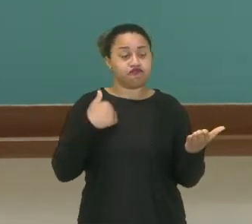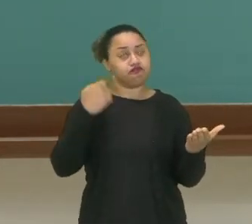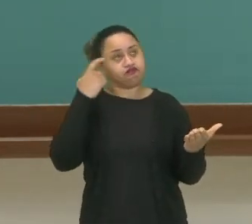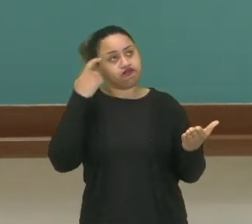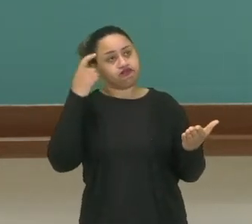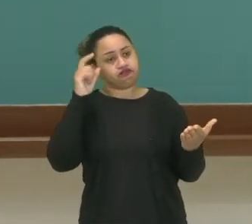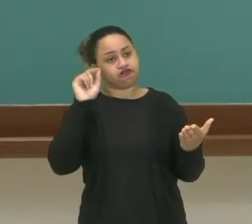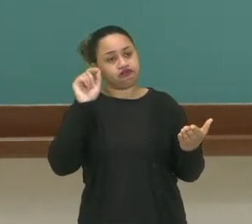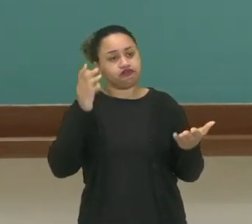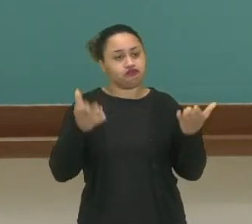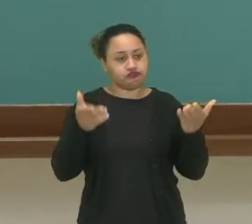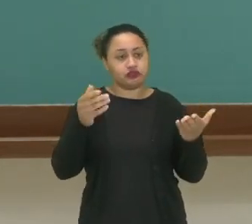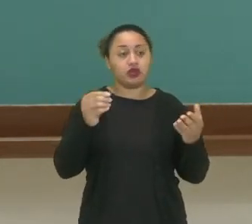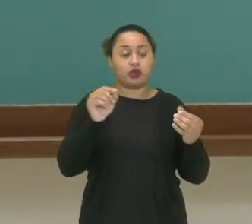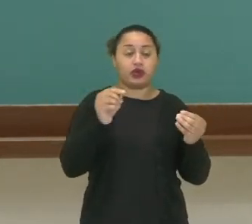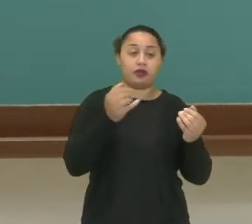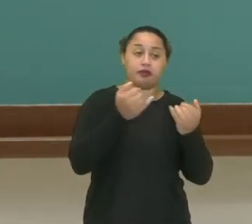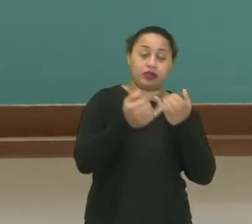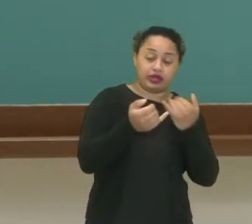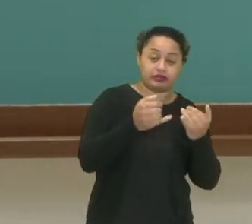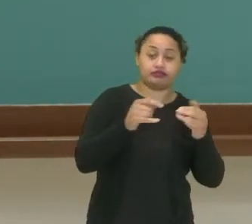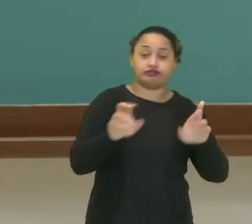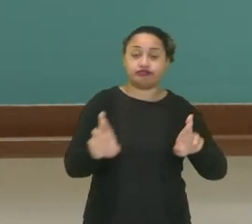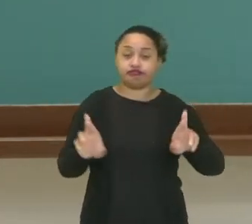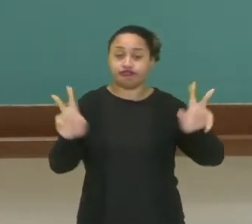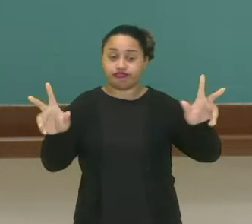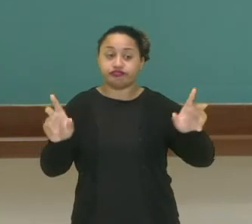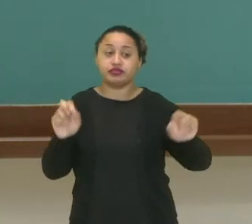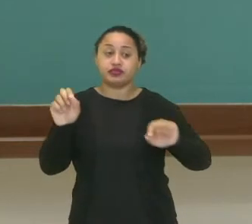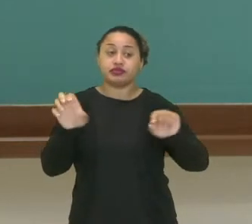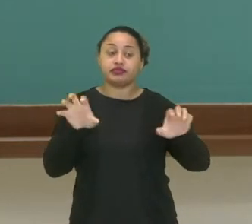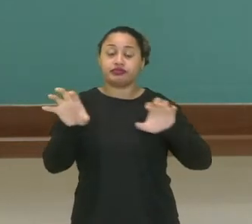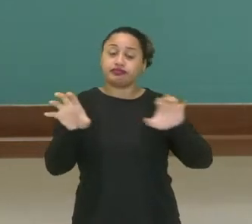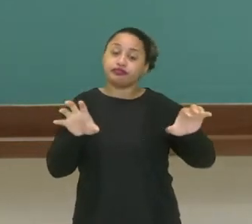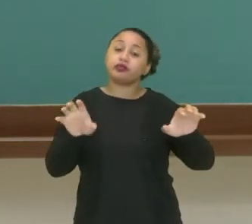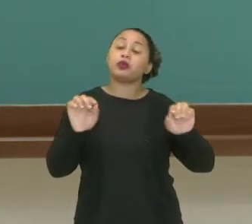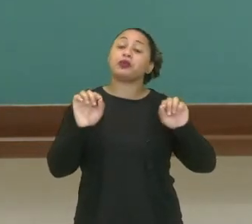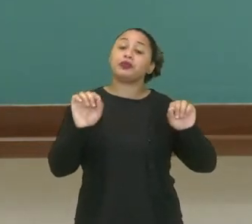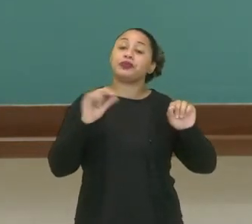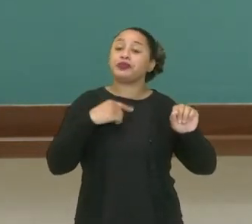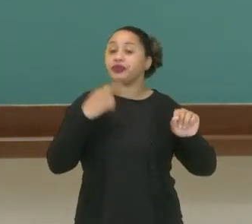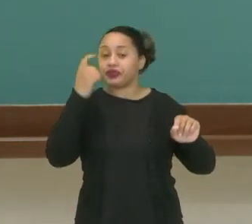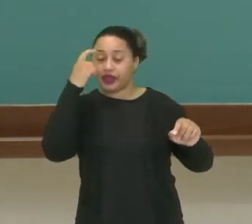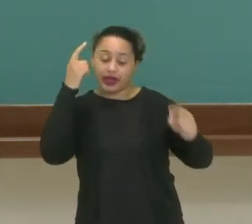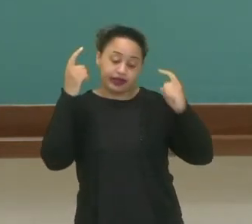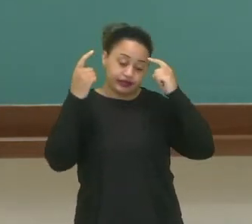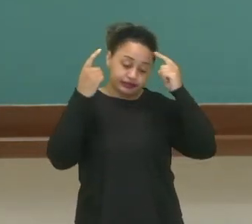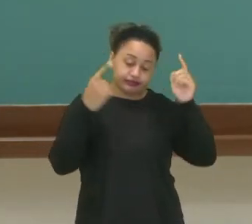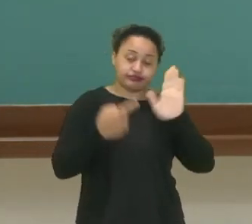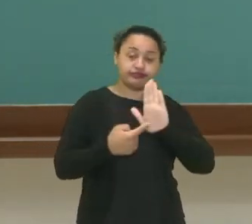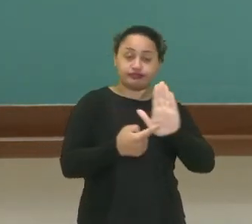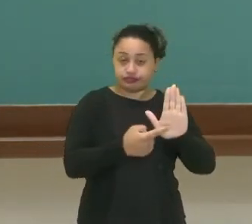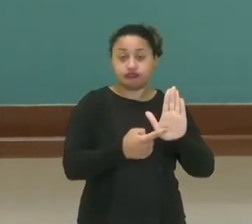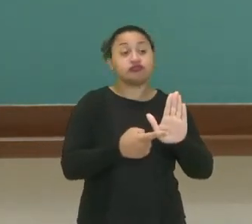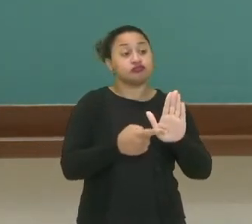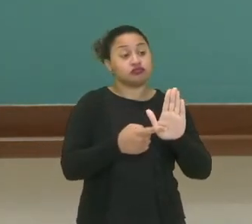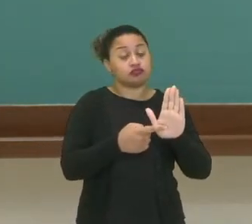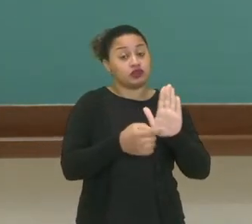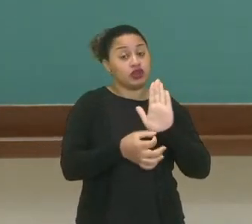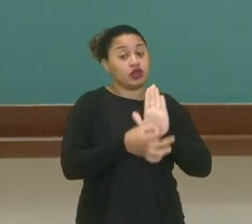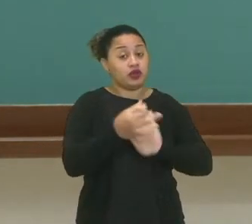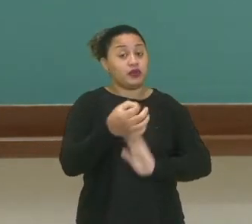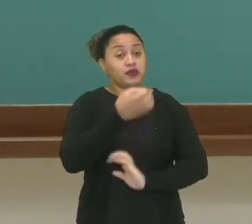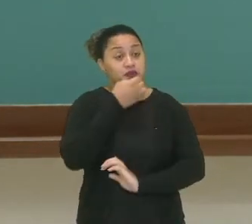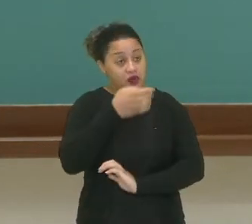mensurar semelhanças e diferenças entre duas ideias apresentadas, por exemplo. Argumento muito bom para você estar usando no